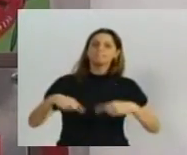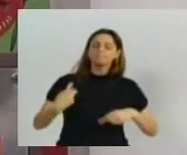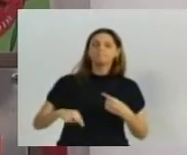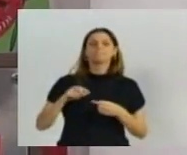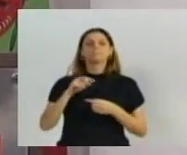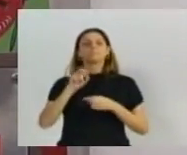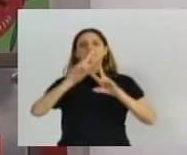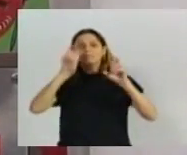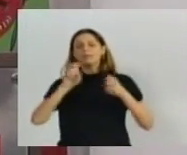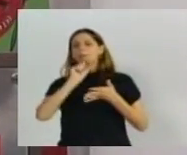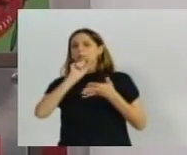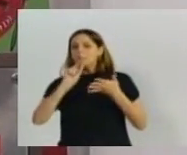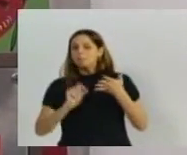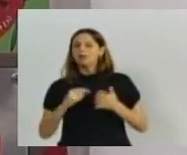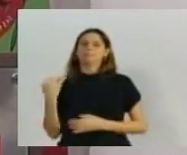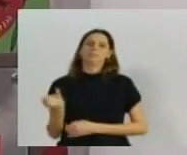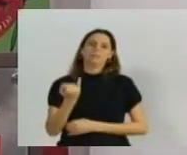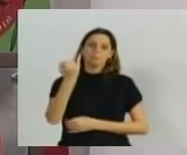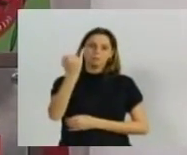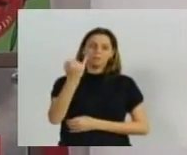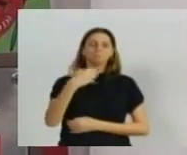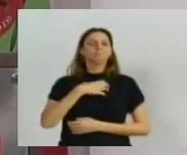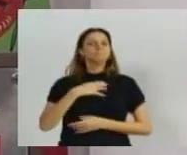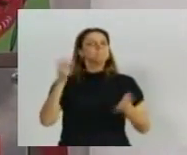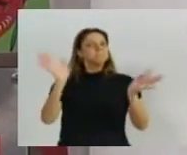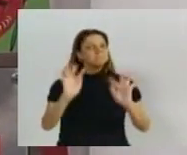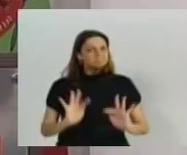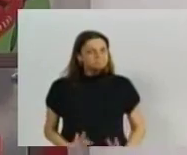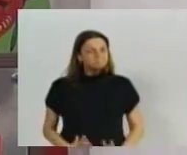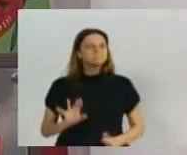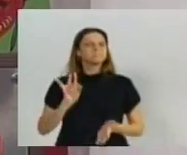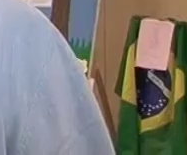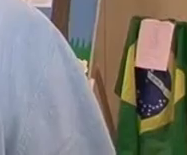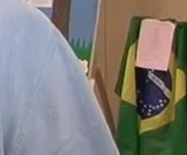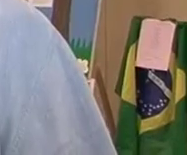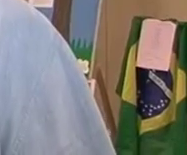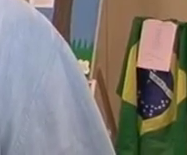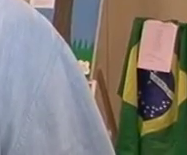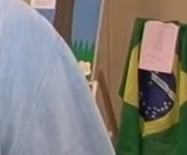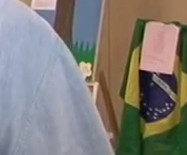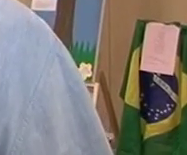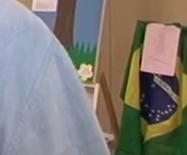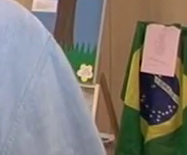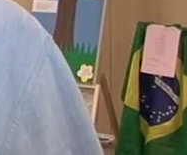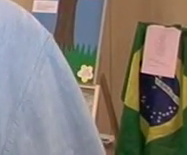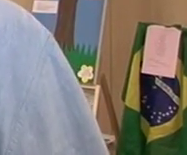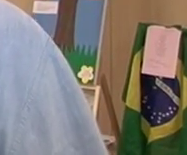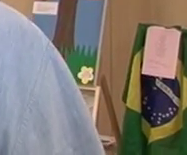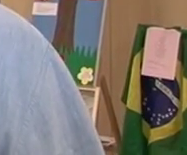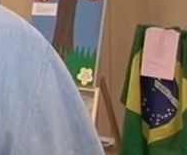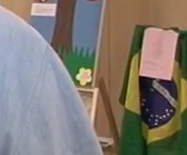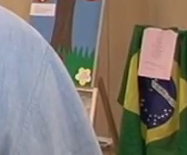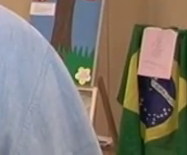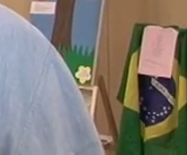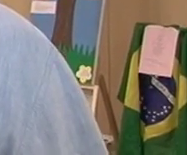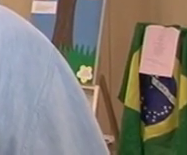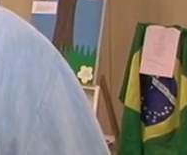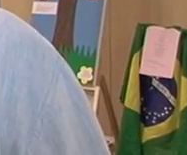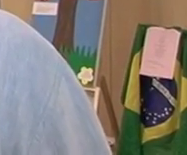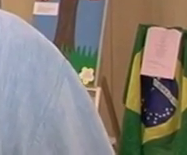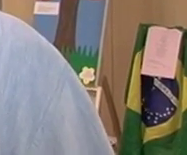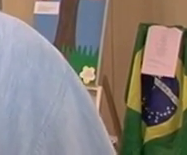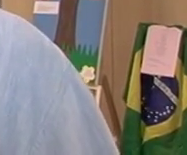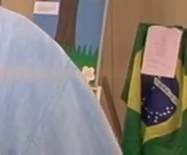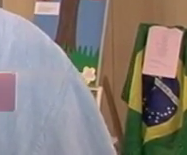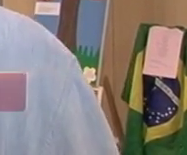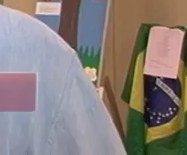Soares, afirmou que uma das prioridades é investir na saúde. Apesar de ser um orçamento de mais de 2 bilhões, as necessidades da